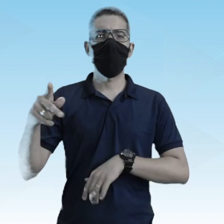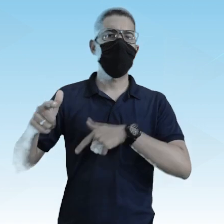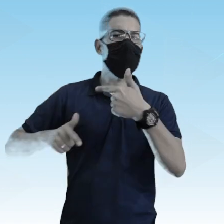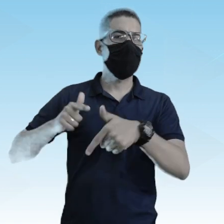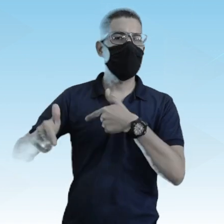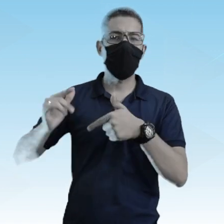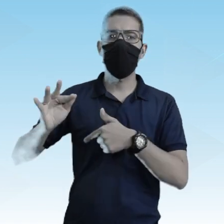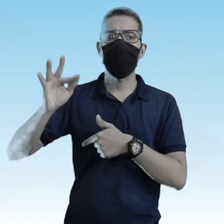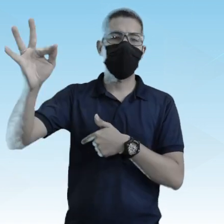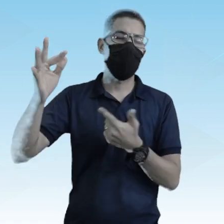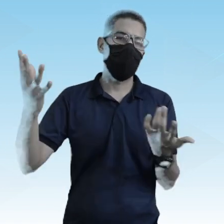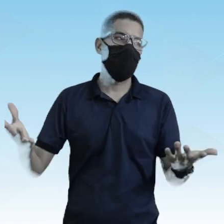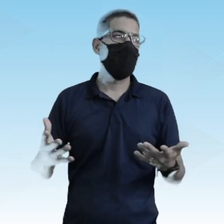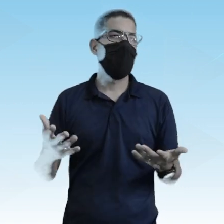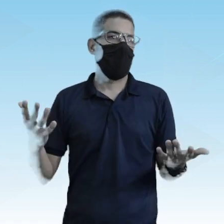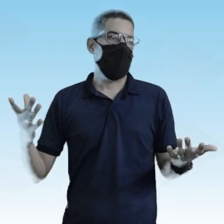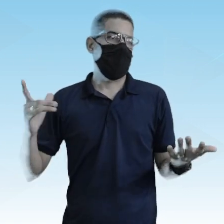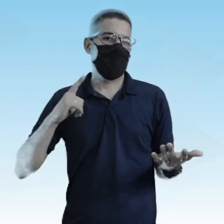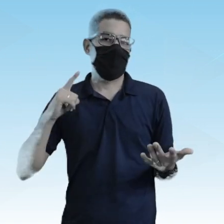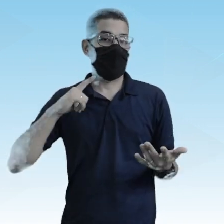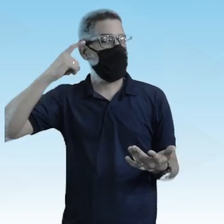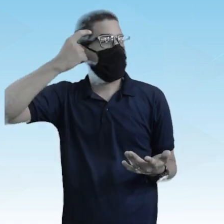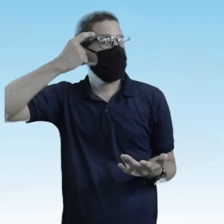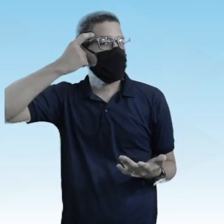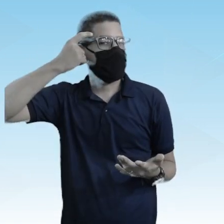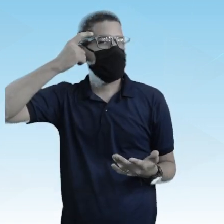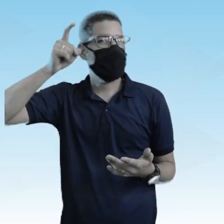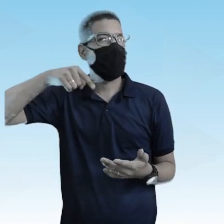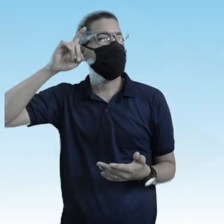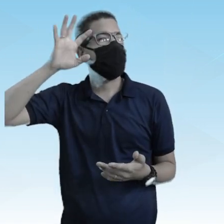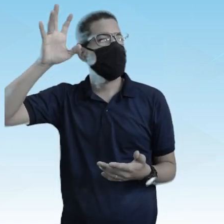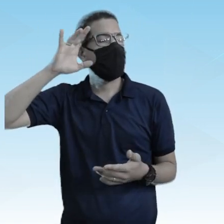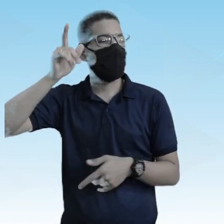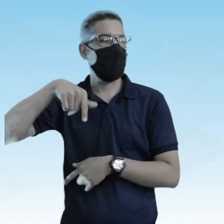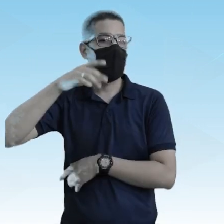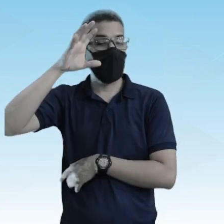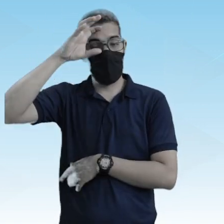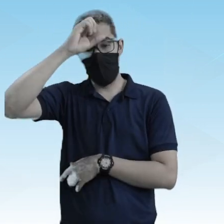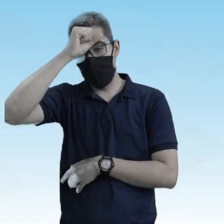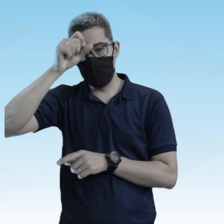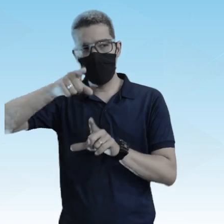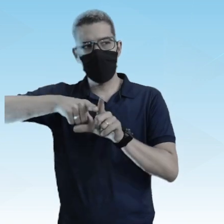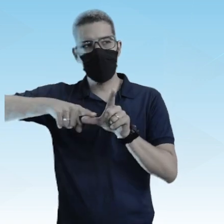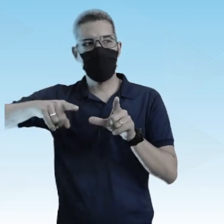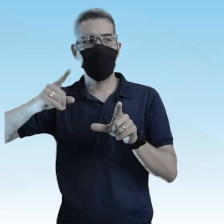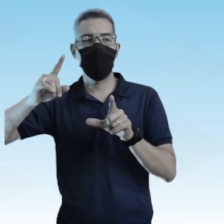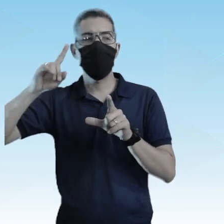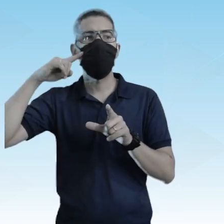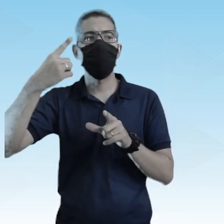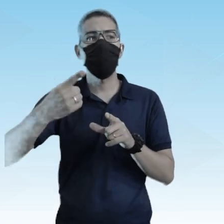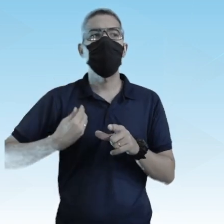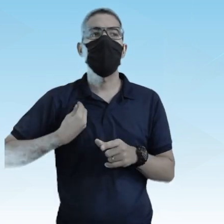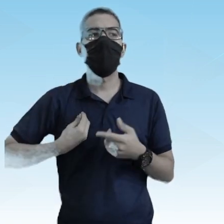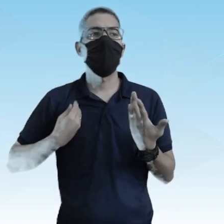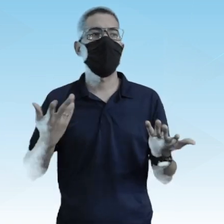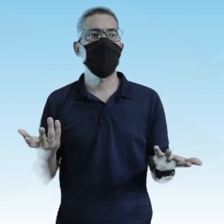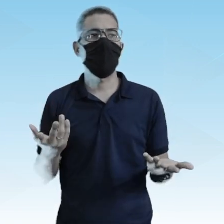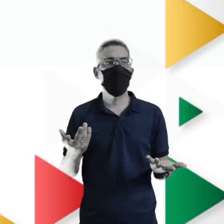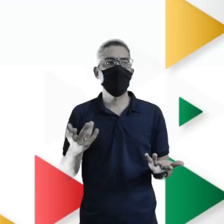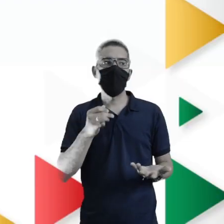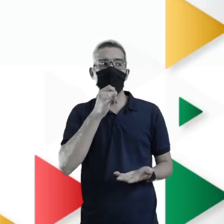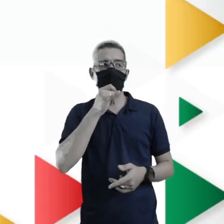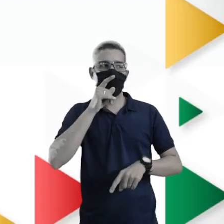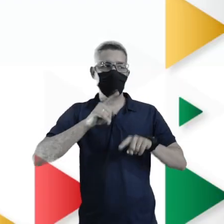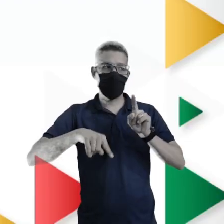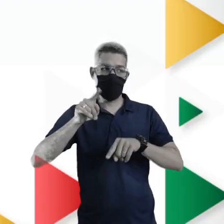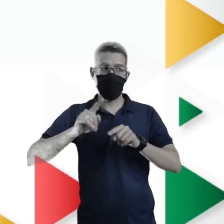usar até mesmo na noção do que é o ângulo aplicado ao dia a dia. Quer ver um exemplo? Vem cá. Você vai usar esse